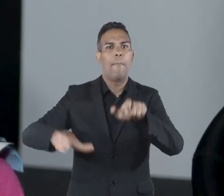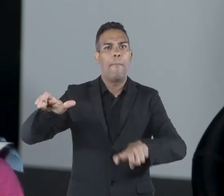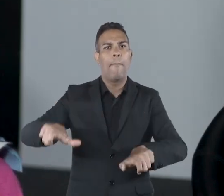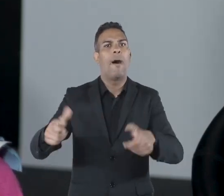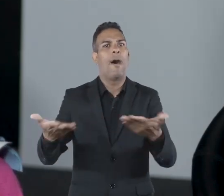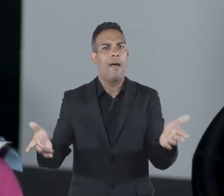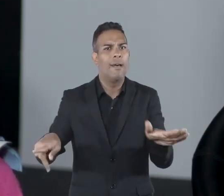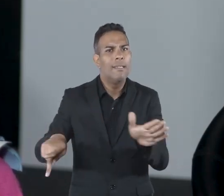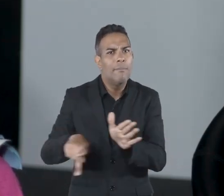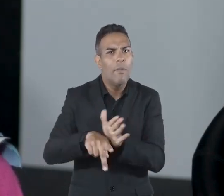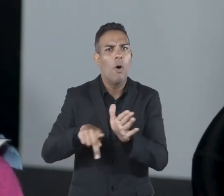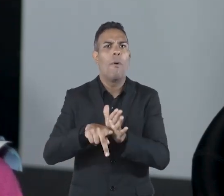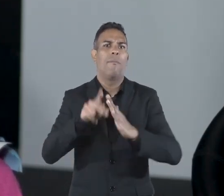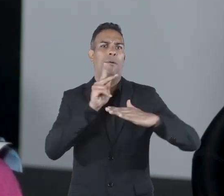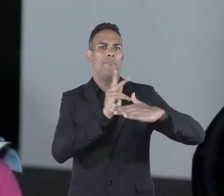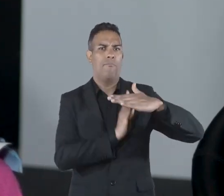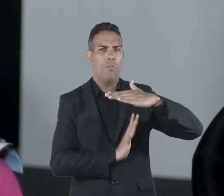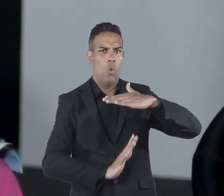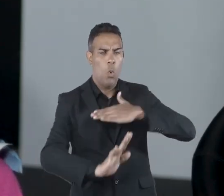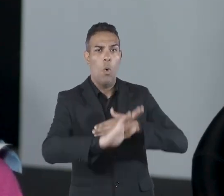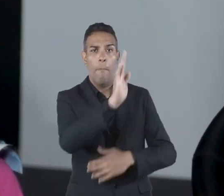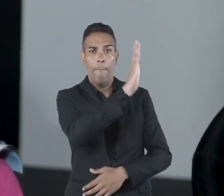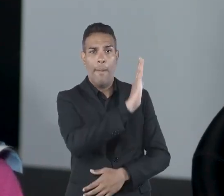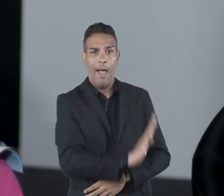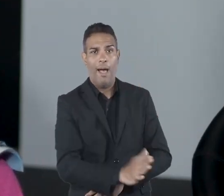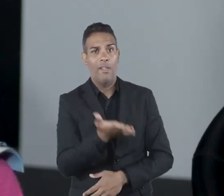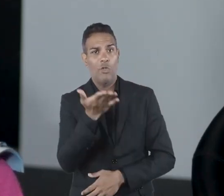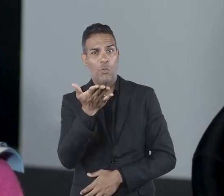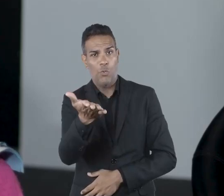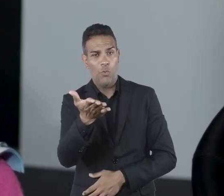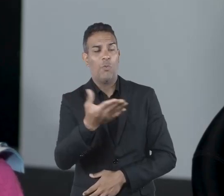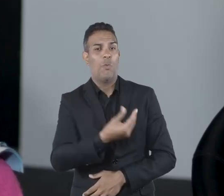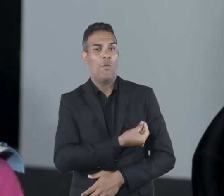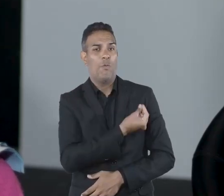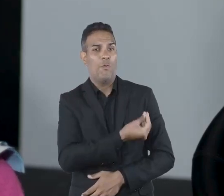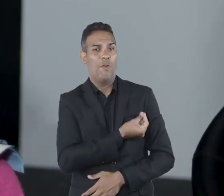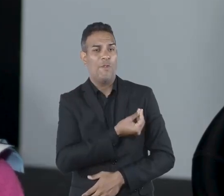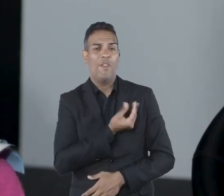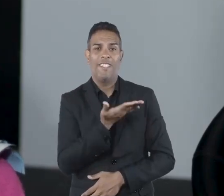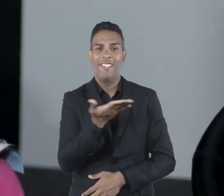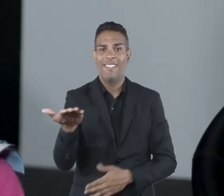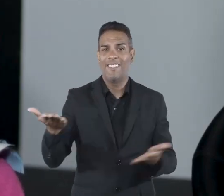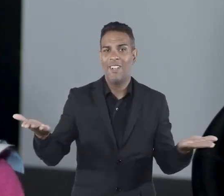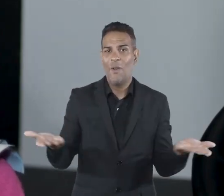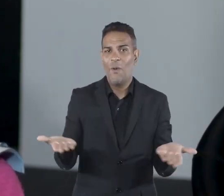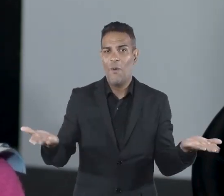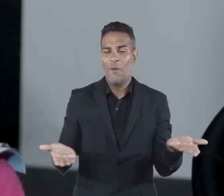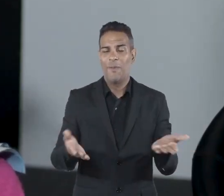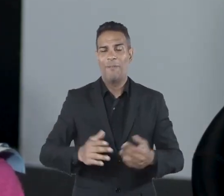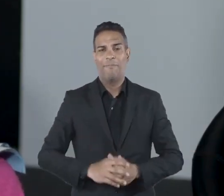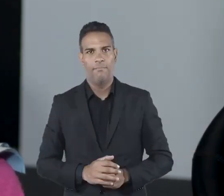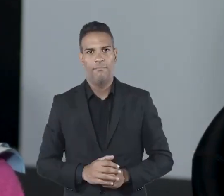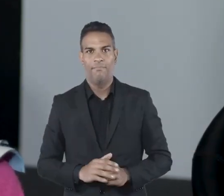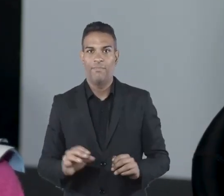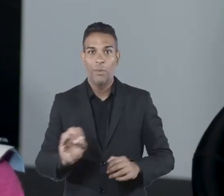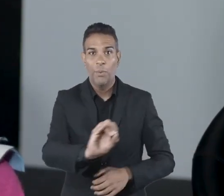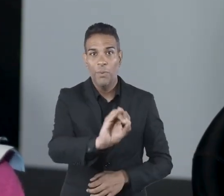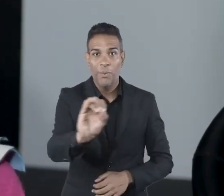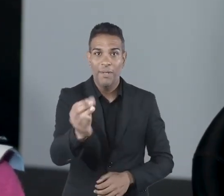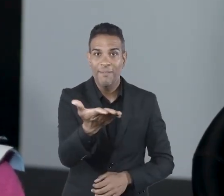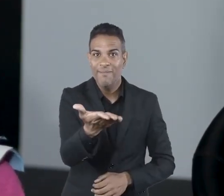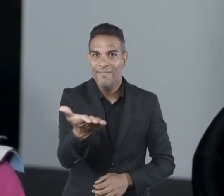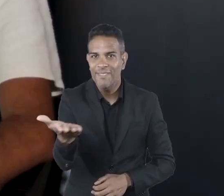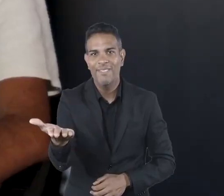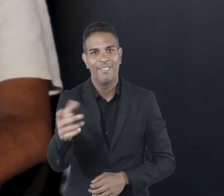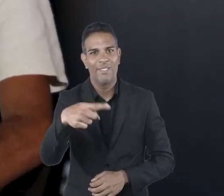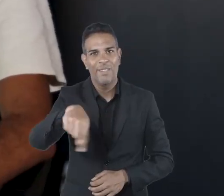representando as pessoas em situação de refúgio no Brasil, a gente tem a honra de ter você aqui com a